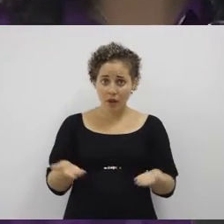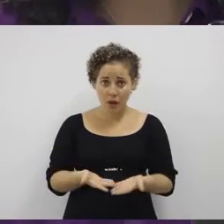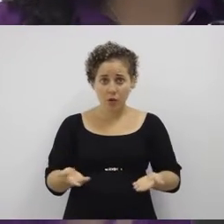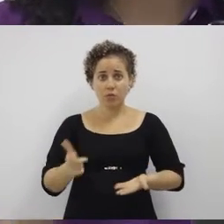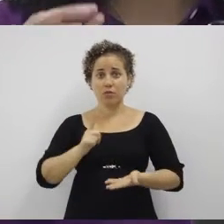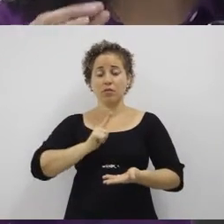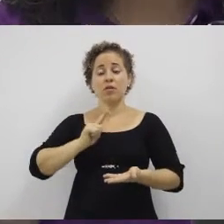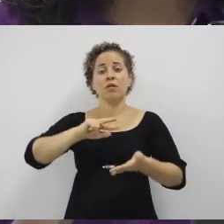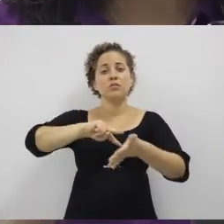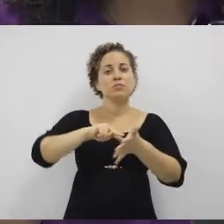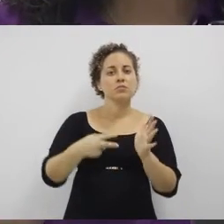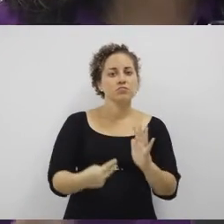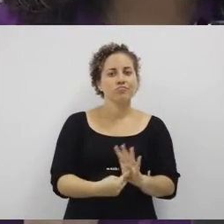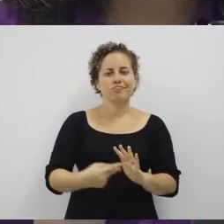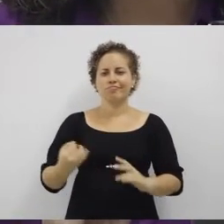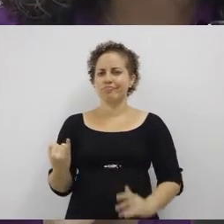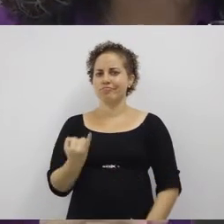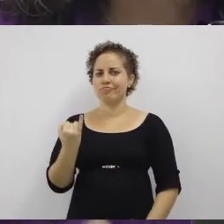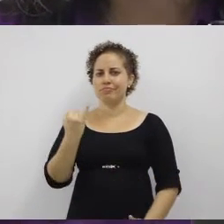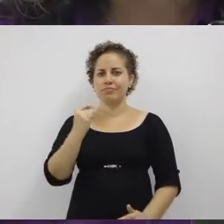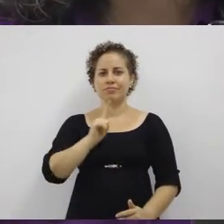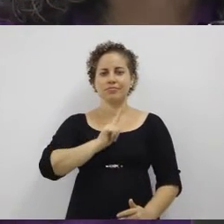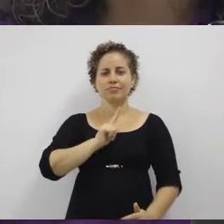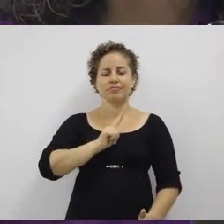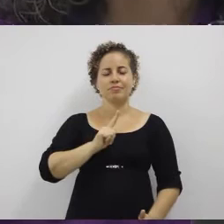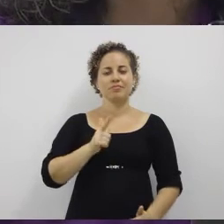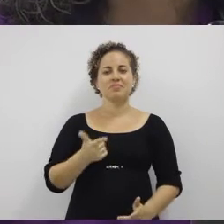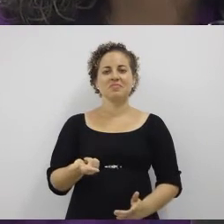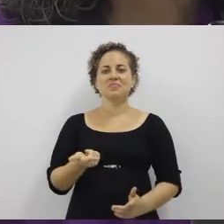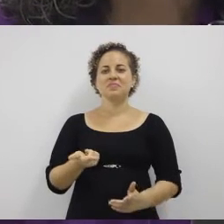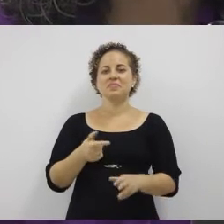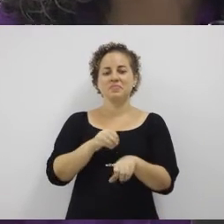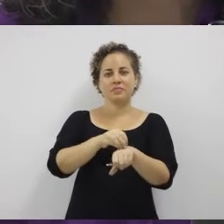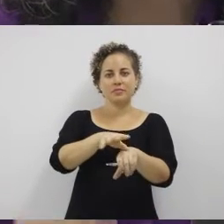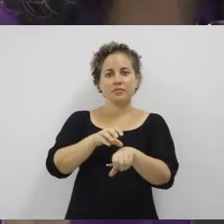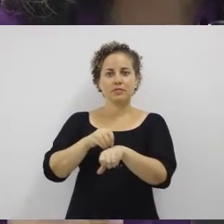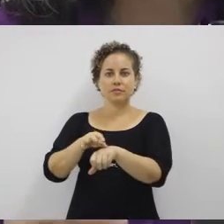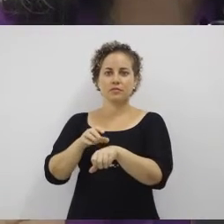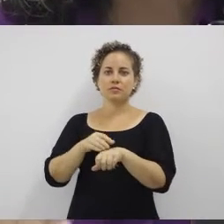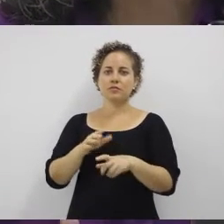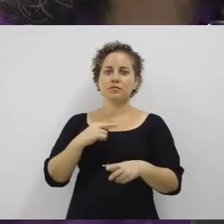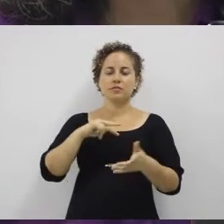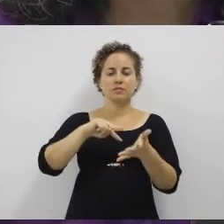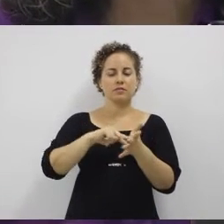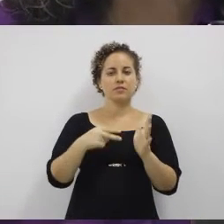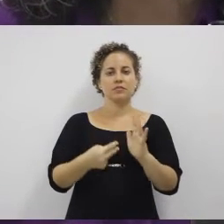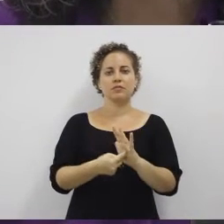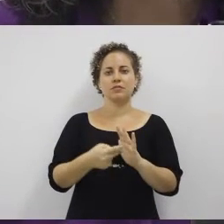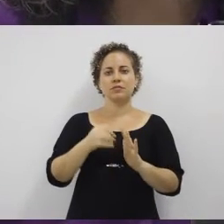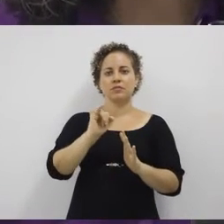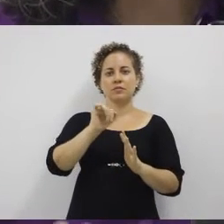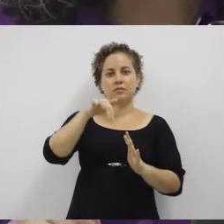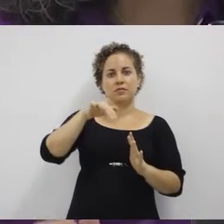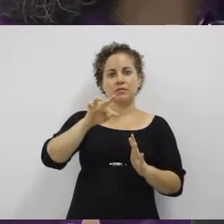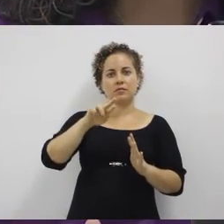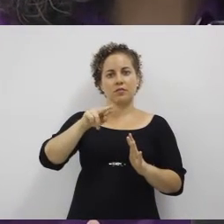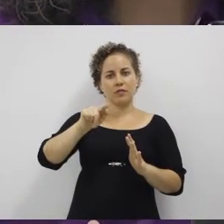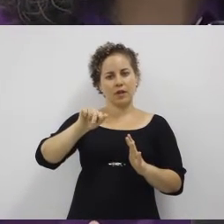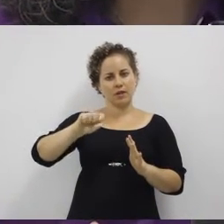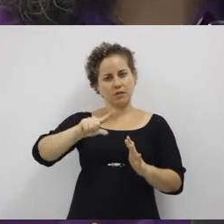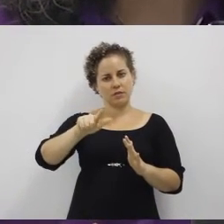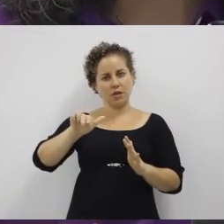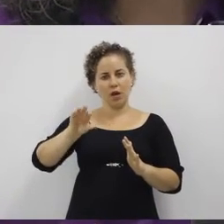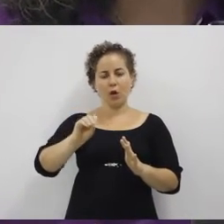agora a um conceito muito importante dentro dos processos de fornecimento, que é o conceito de integração vertical. A